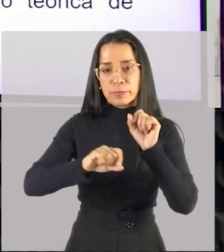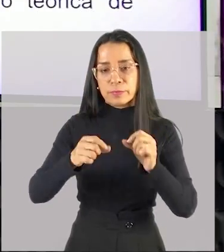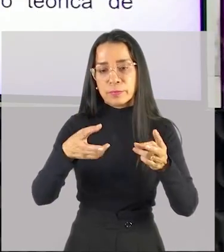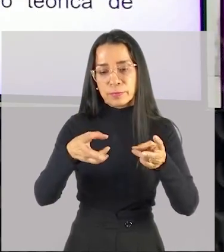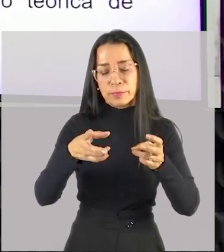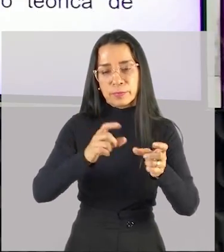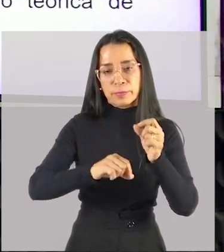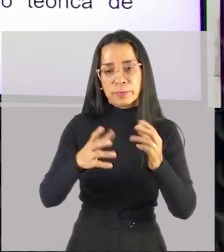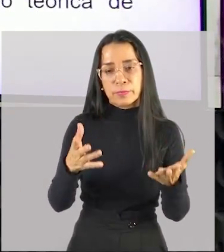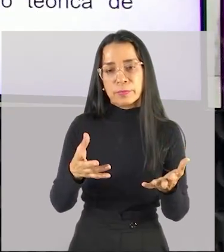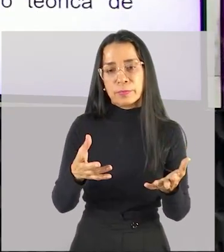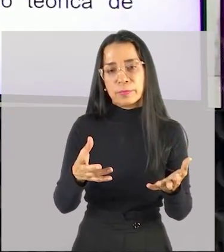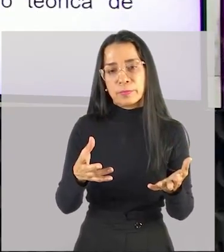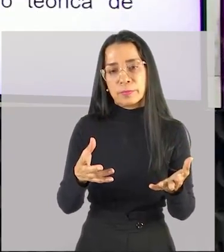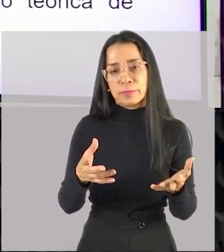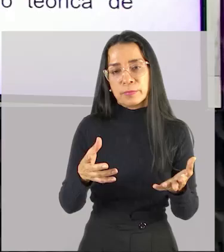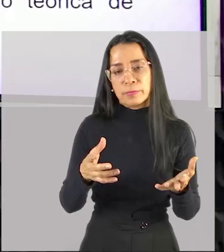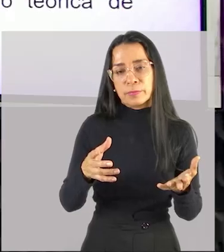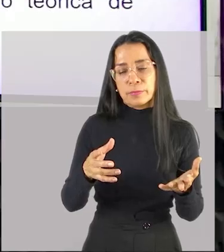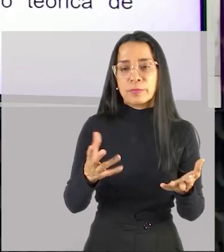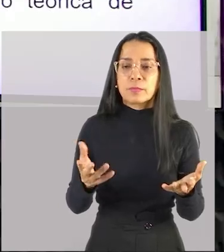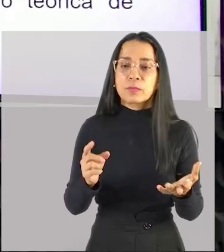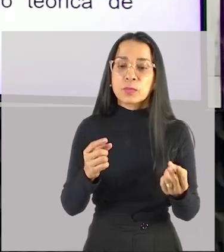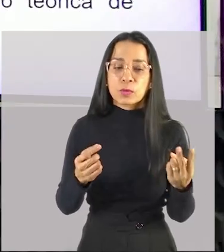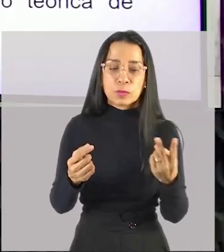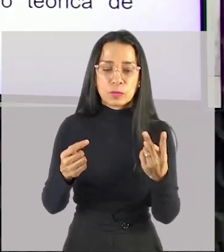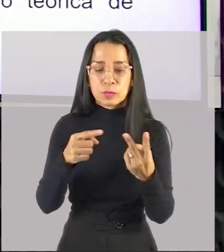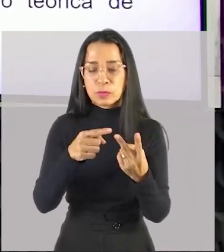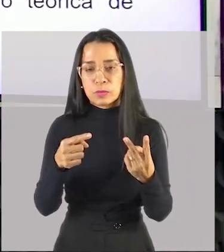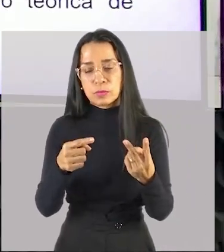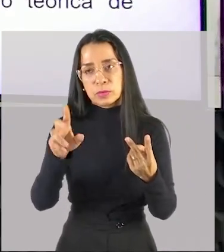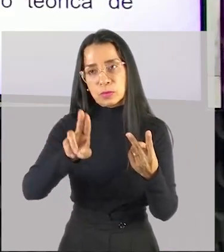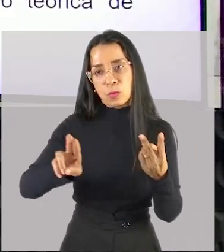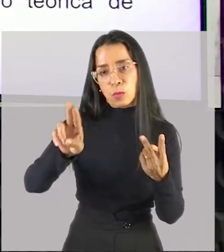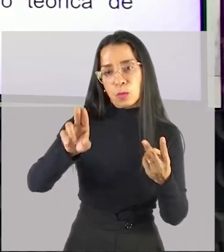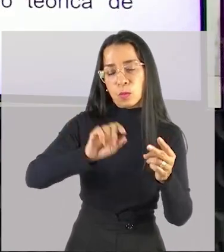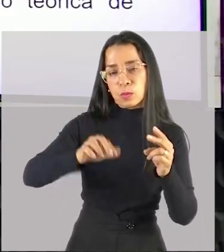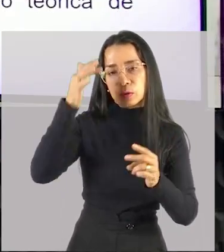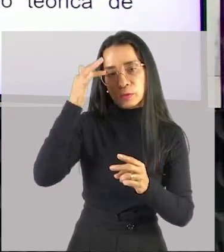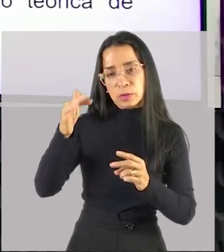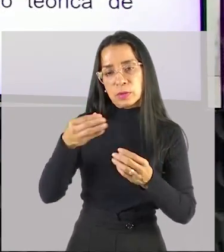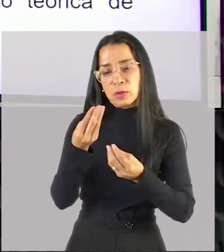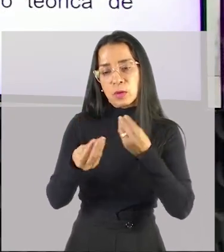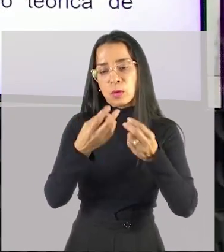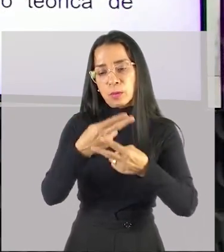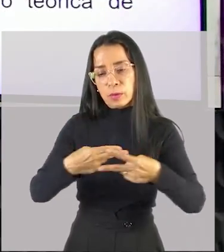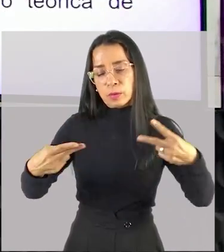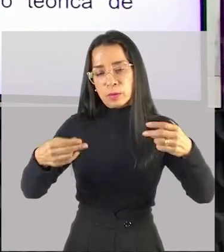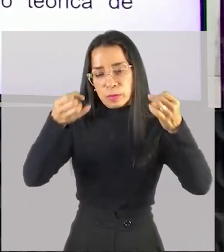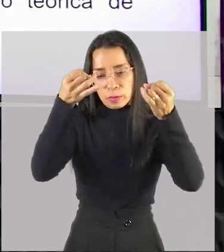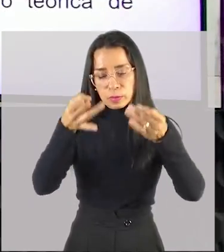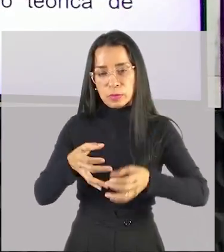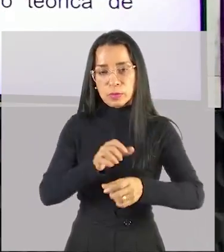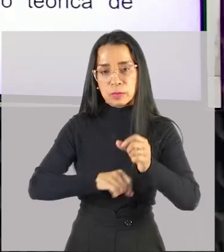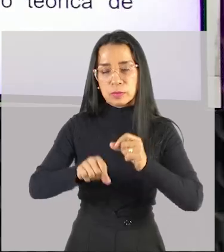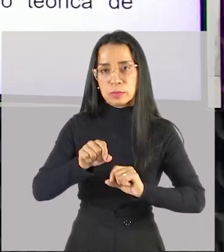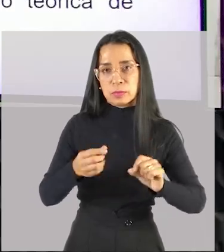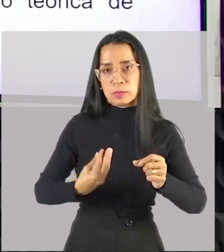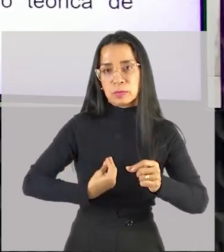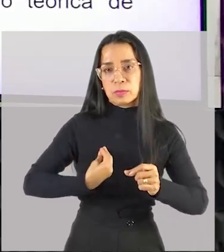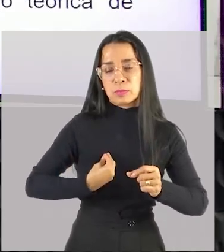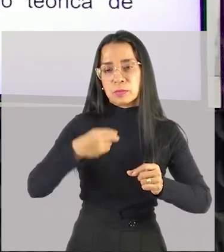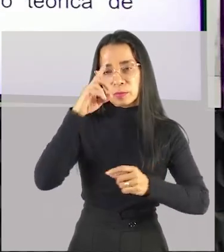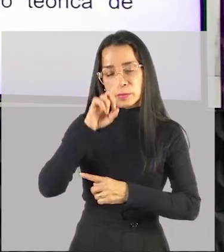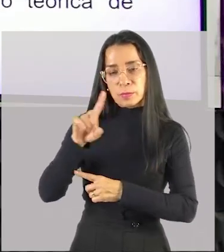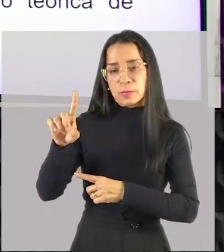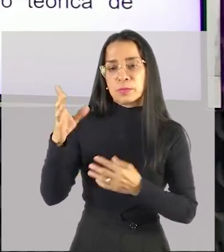Santo Agostinho, que o Aristóteles, que o Santo Tomás de Aquino, eles usam a filosofia como recurso para explicar e justificar a existência